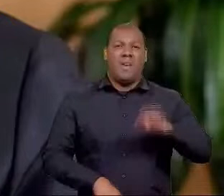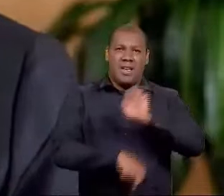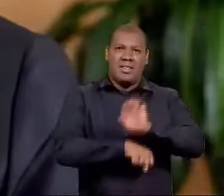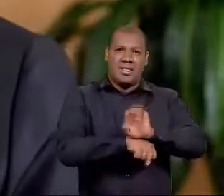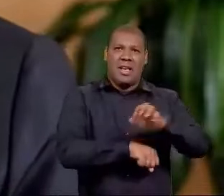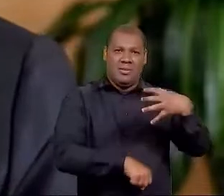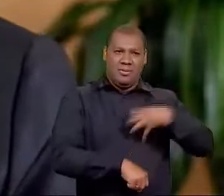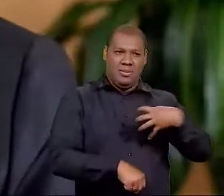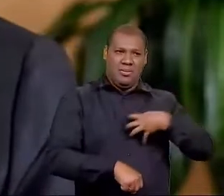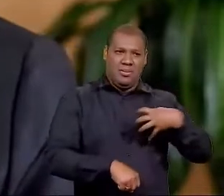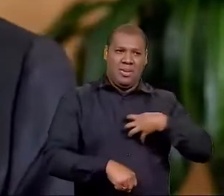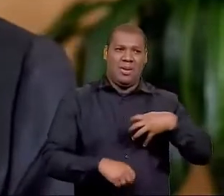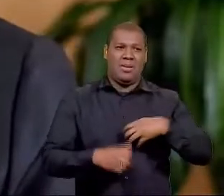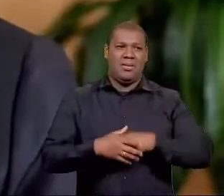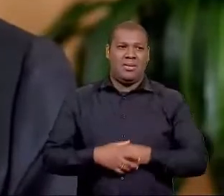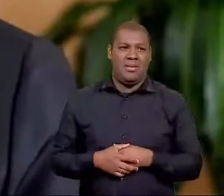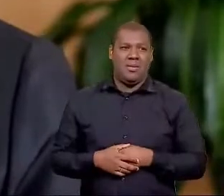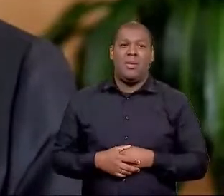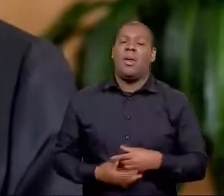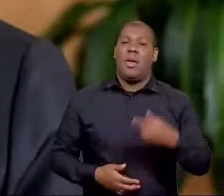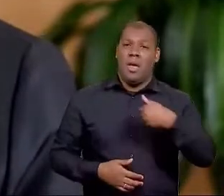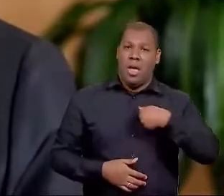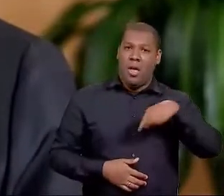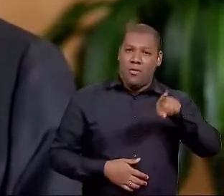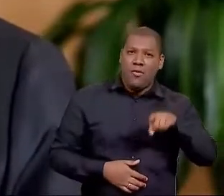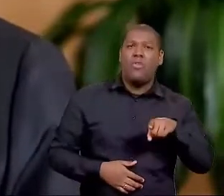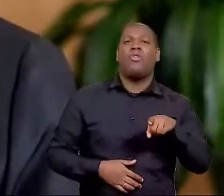Depois eu sou o único presidente que fui no Congresso da UNE.